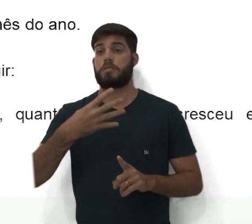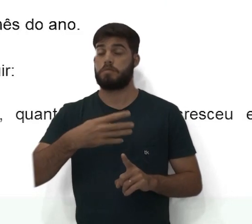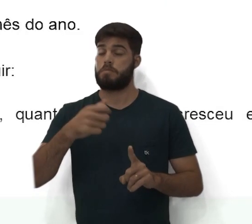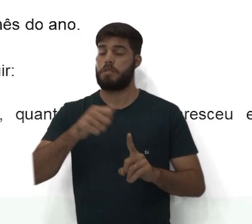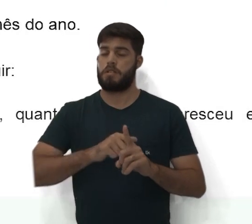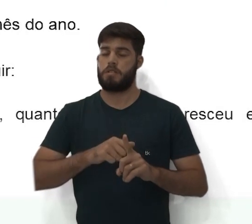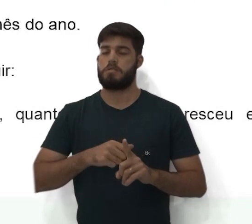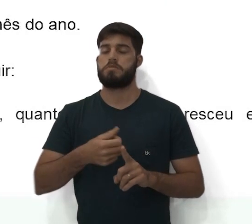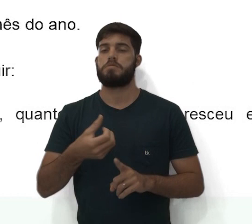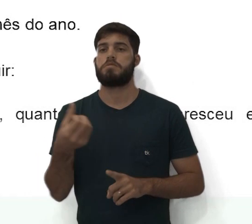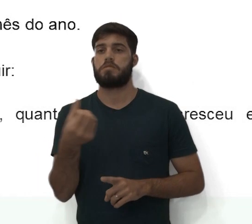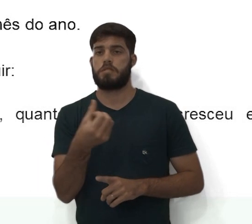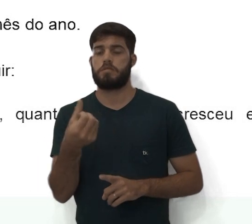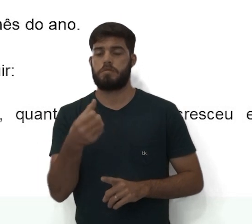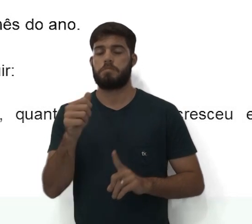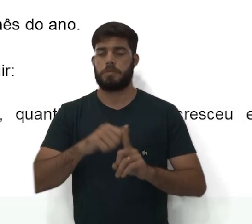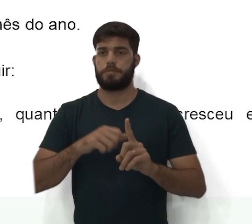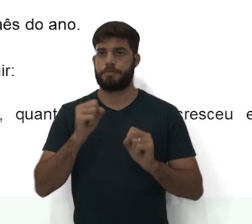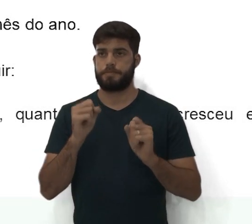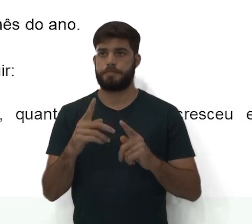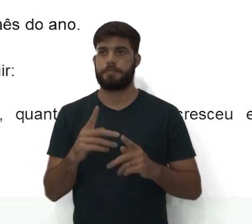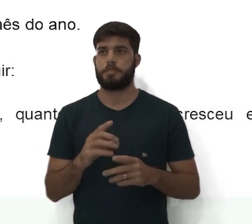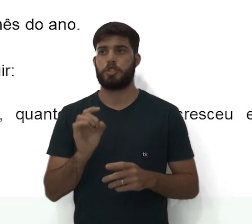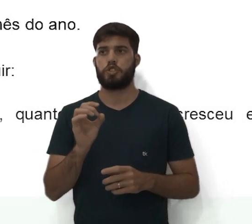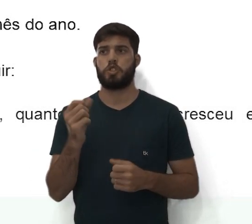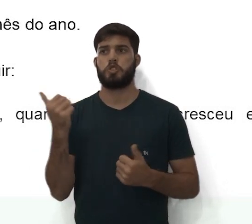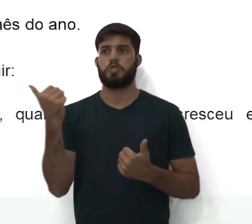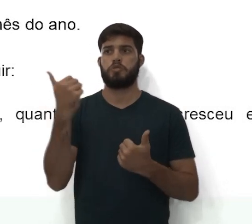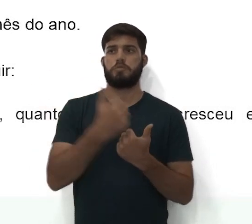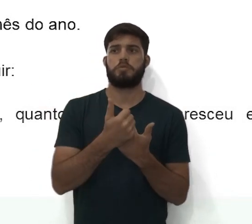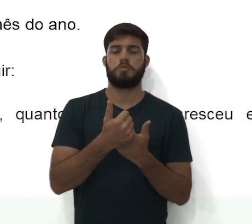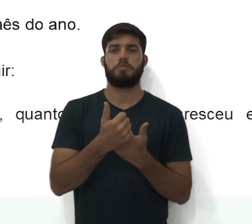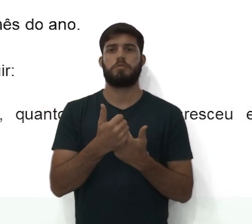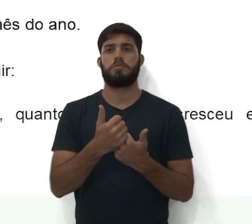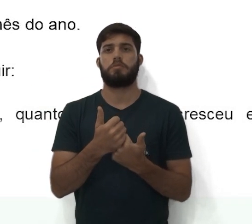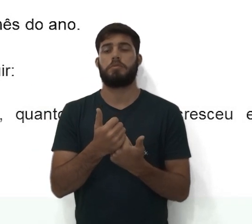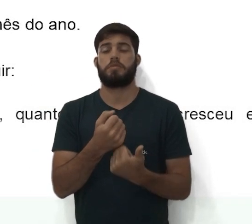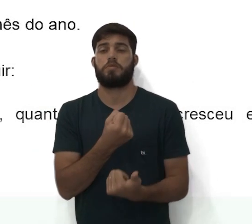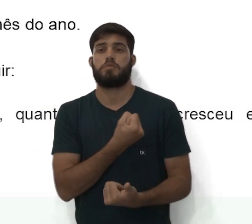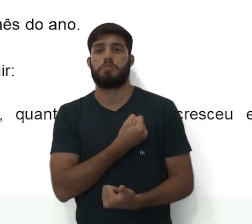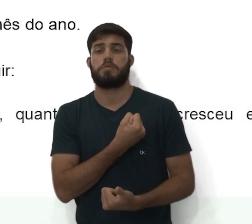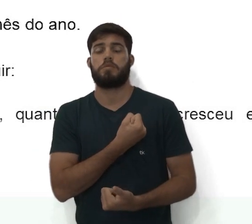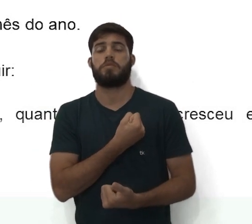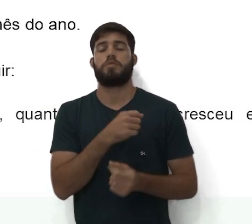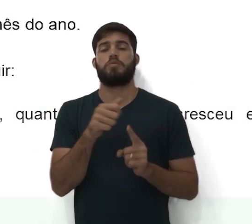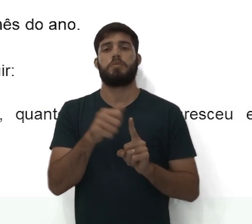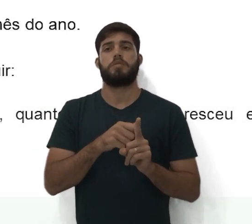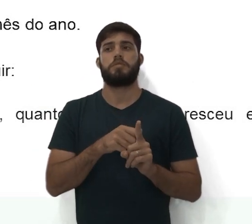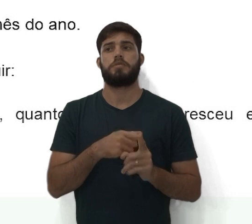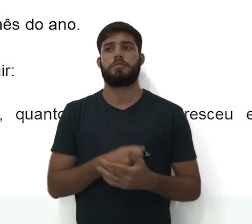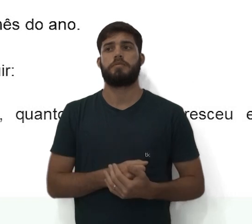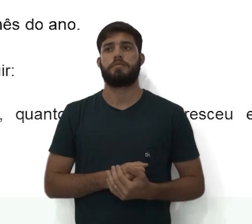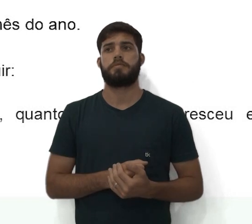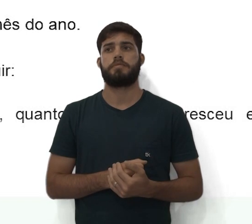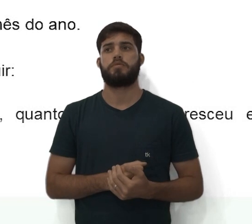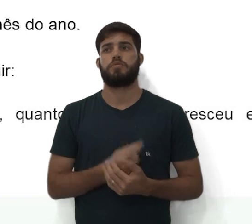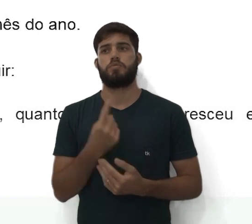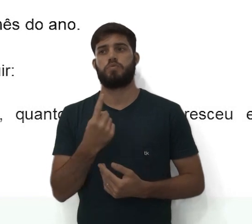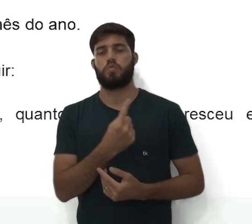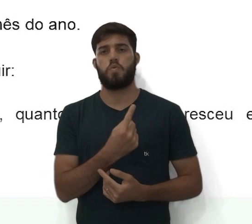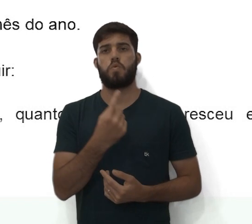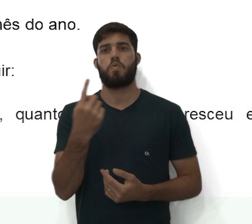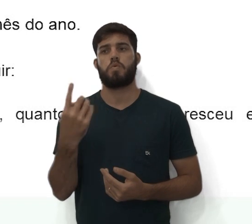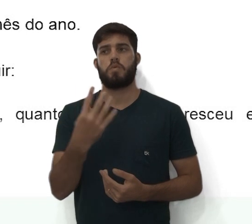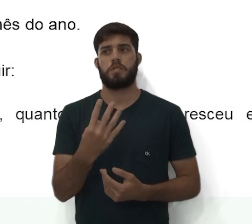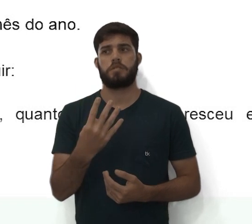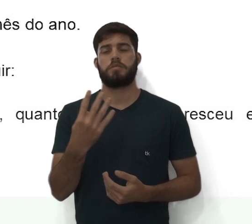ficaria assim. Vocês iriam substituir a letra M pelo valor do mês. No caso por 1,